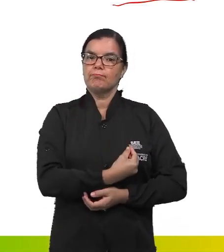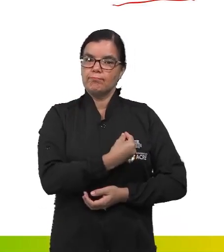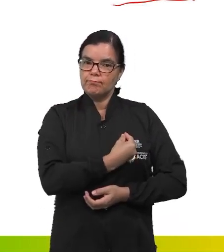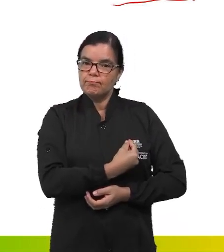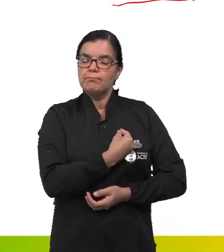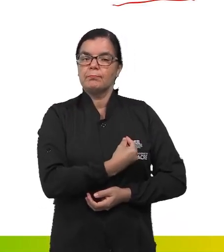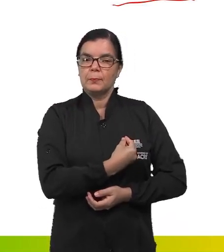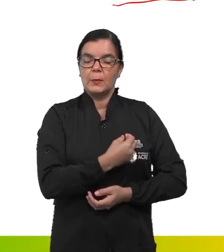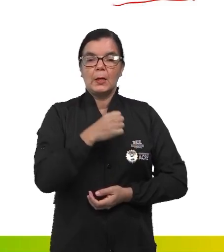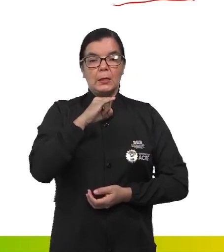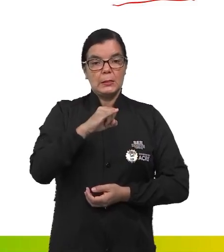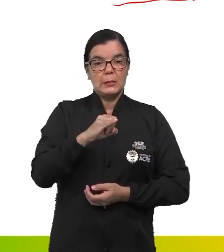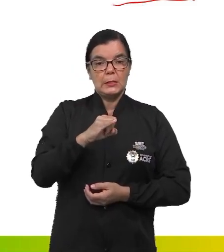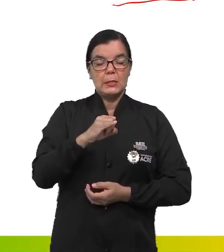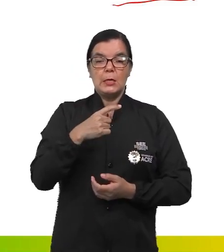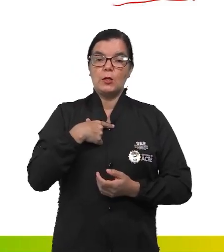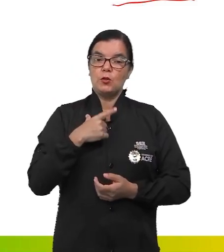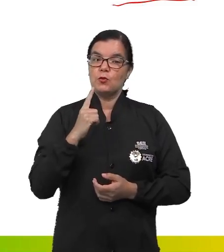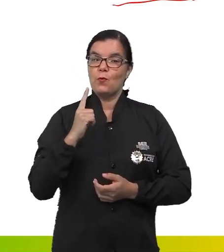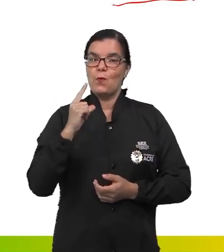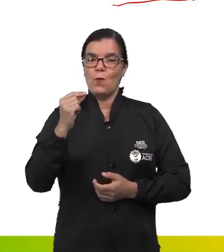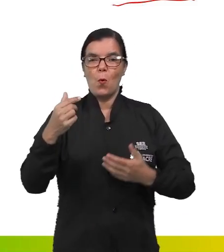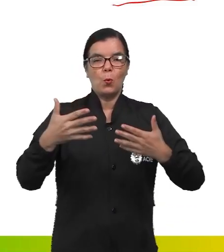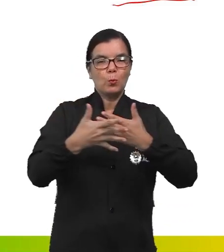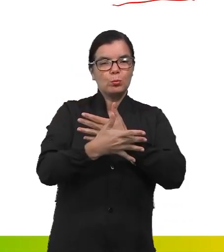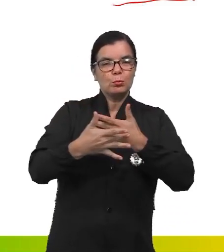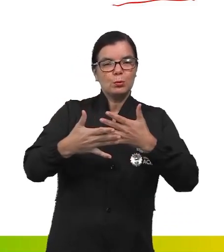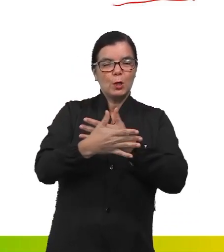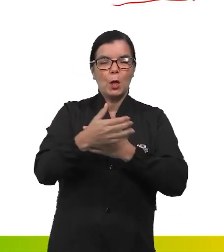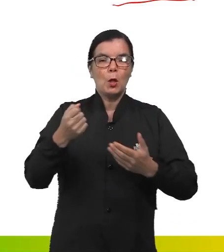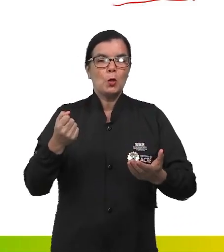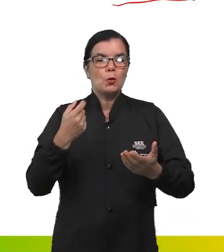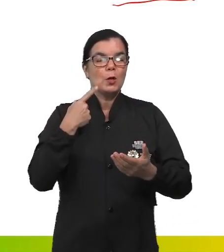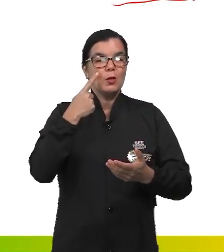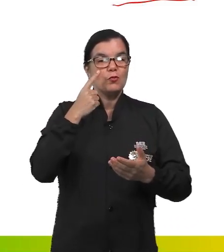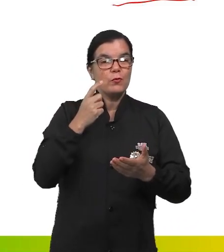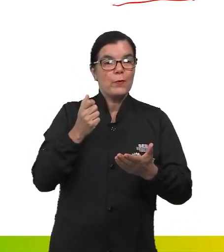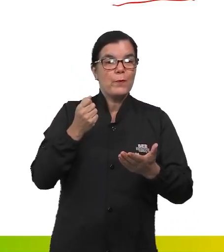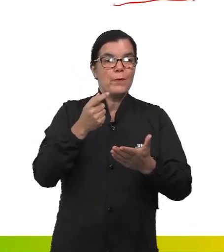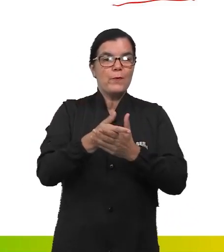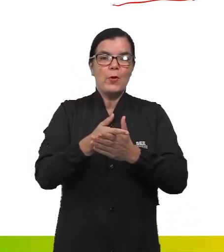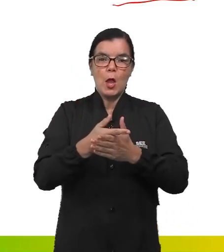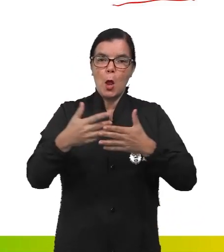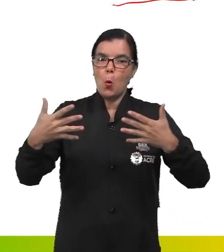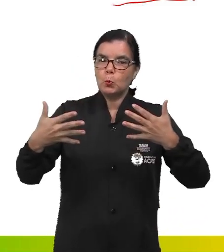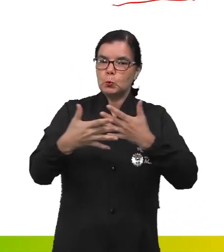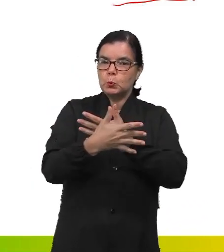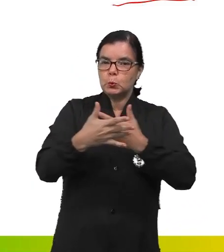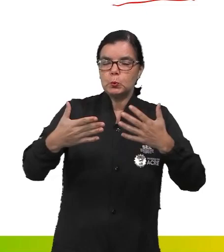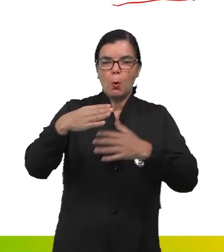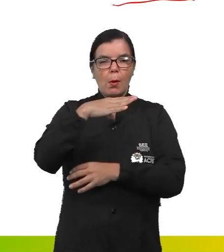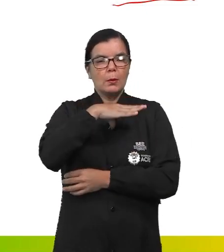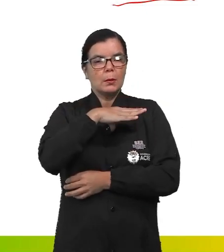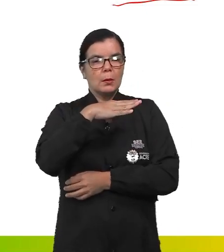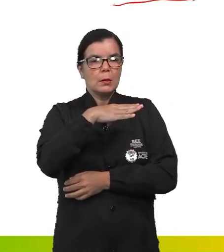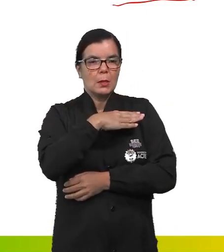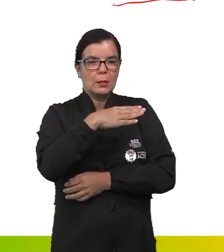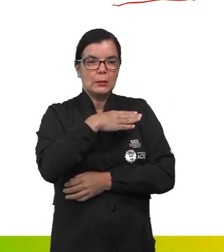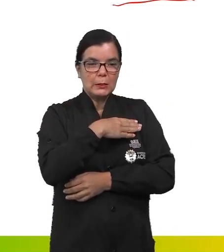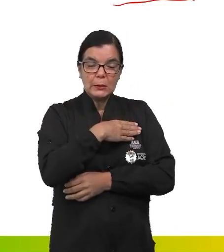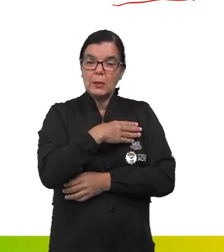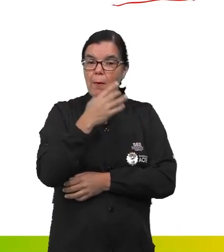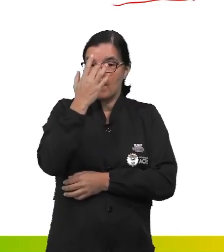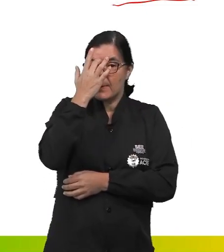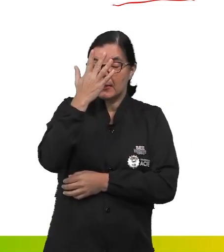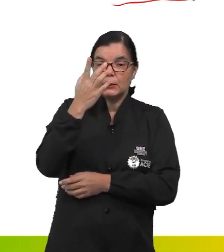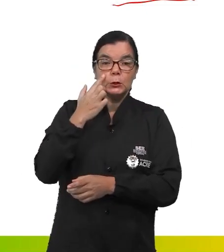Se a gente sair de casa hoje, é muito comum a gente se deparar nos grandes centros urbanos, nas grandes cidades, é muito